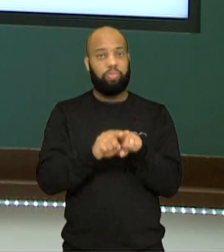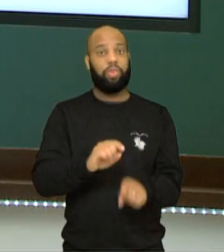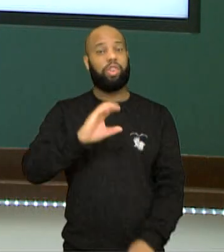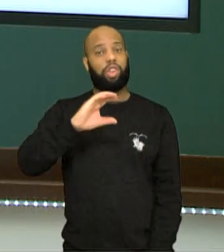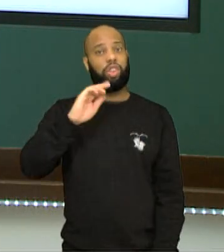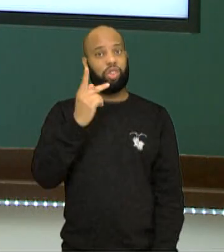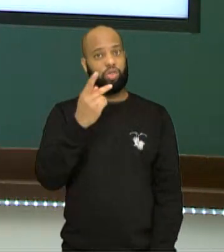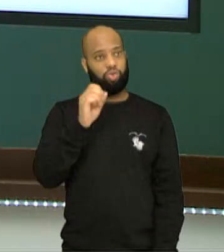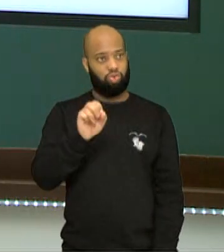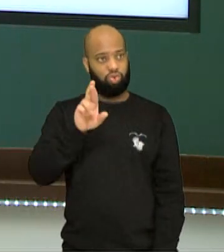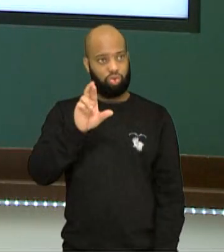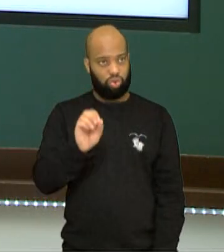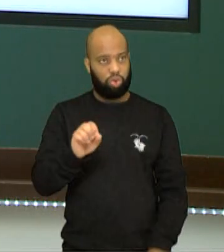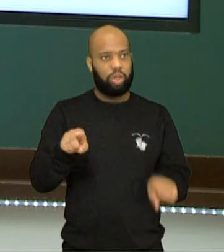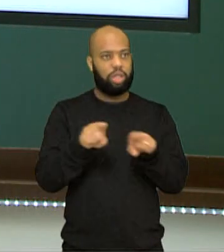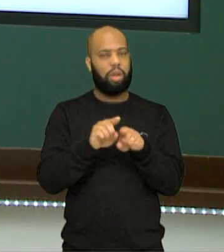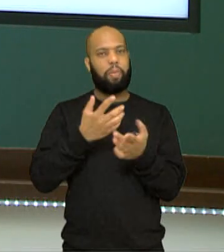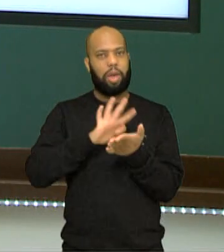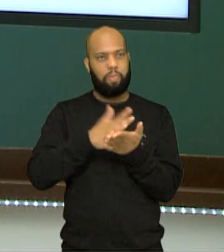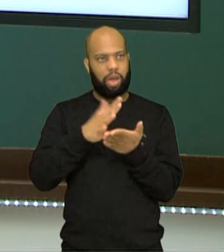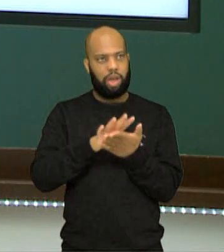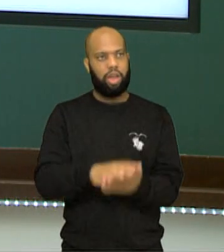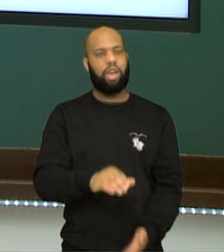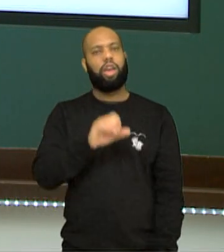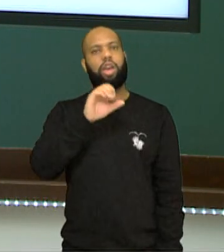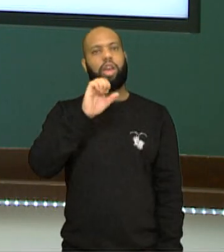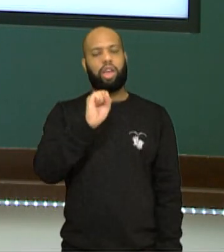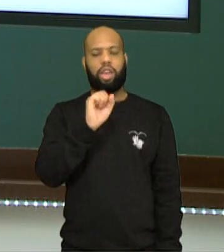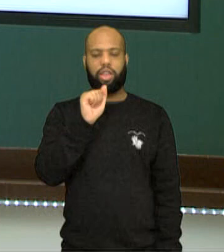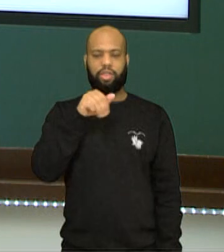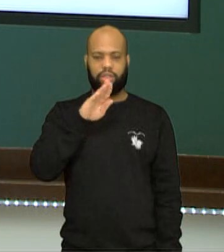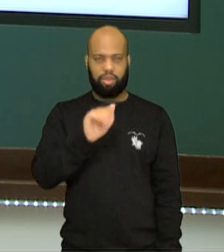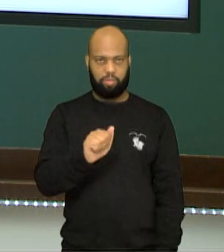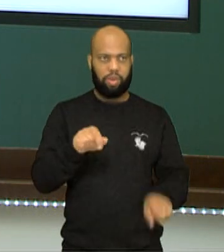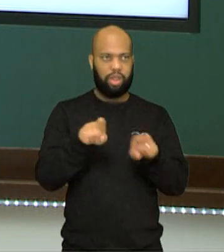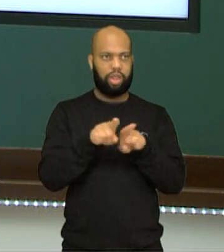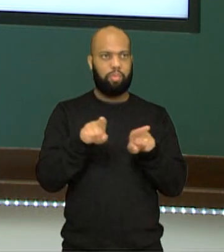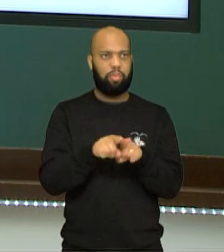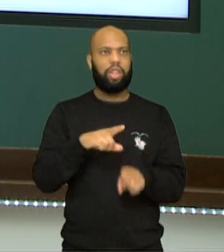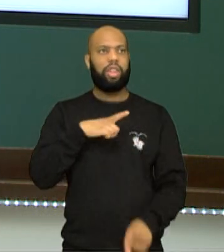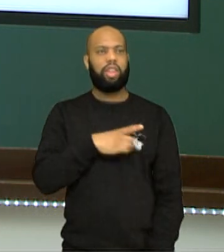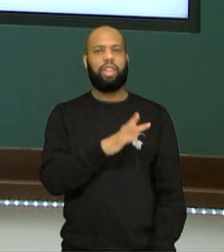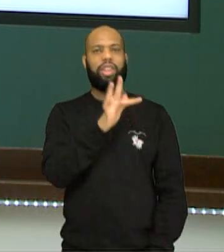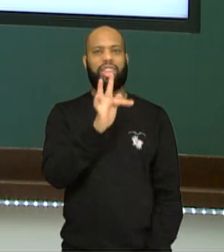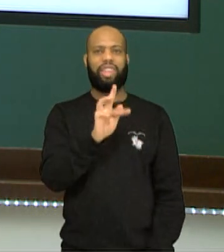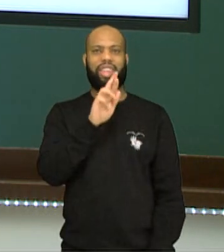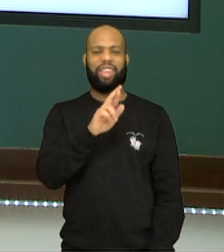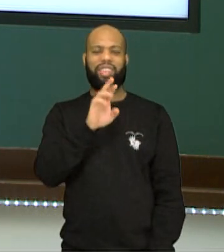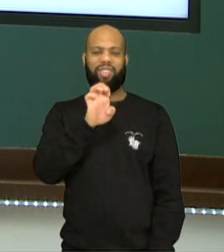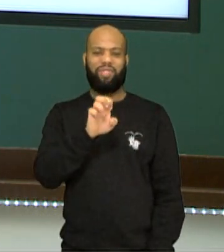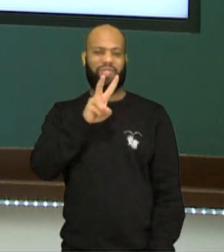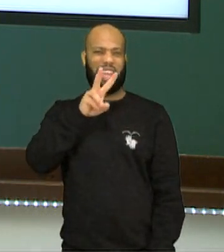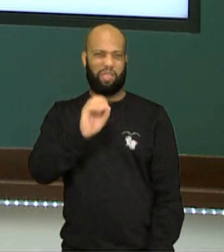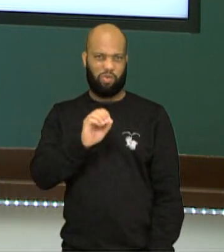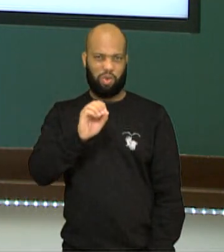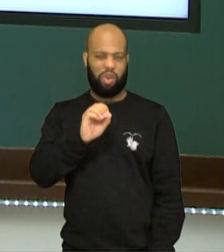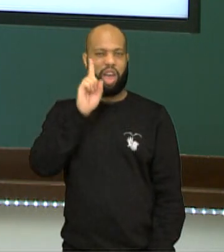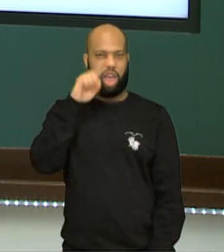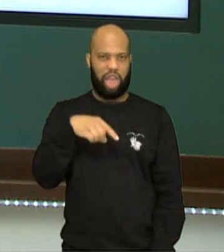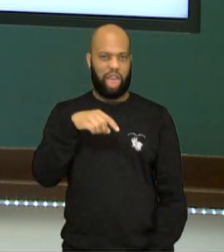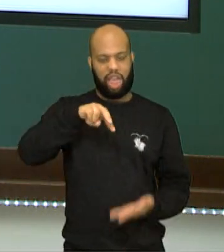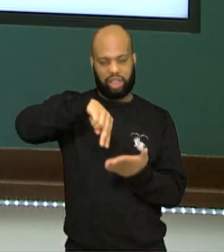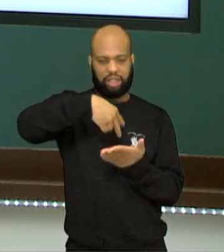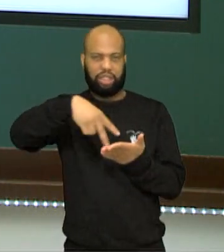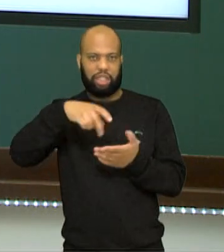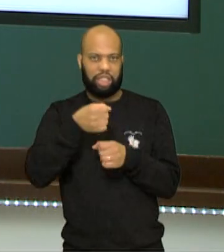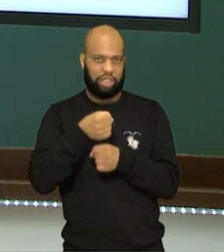né? Toda dessa influência, né? E não podemos deixar de lado. Na coisa da dança, foi a própria capoeira, que ela começou com